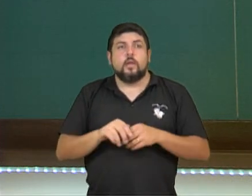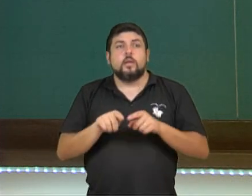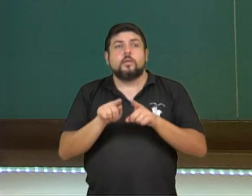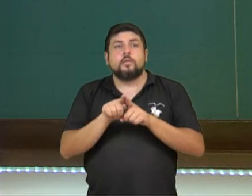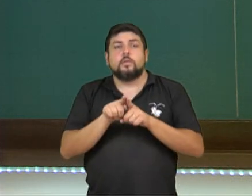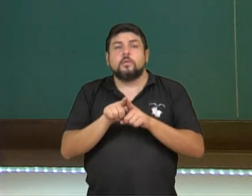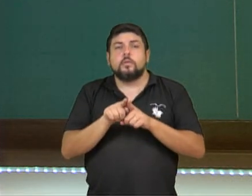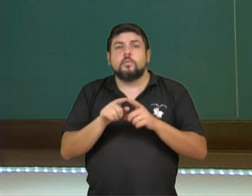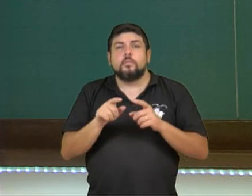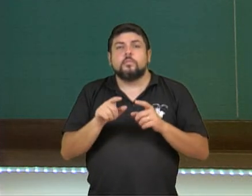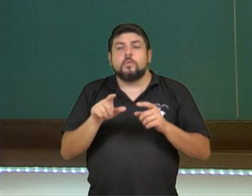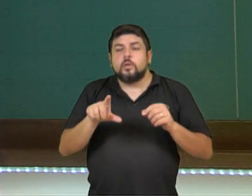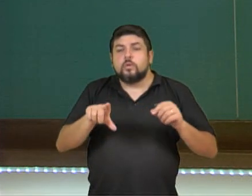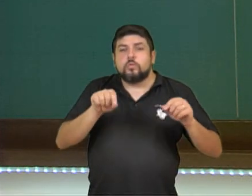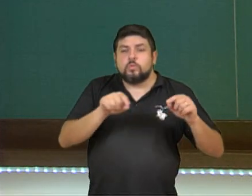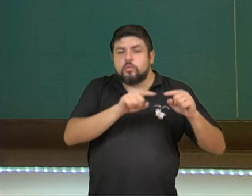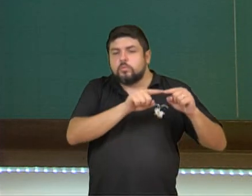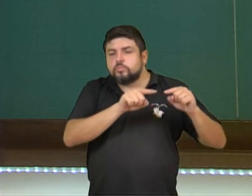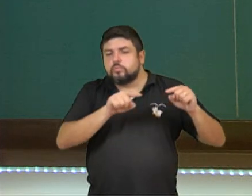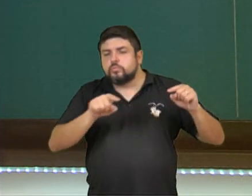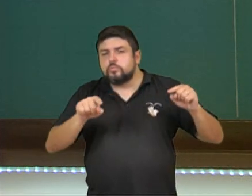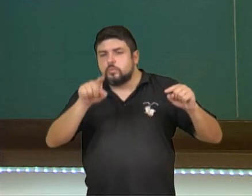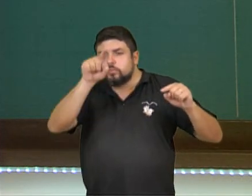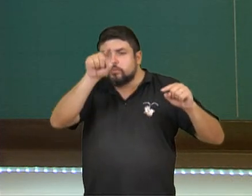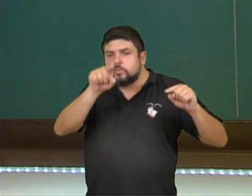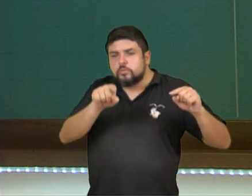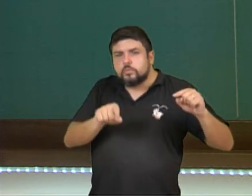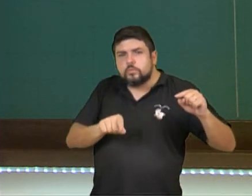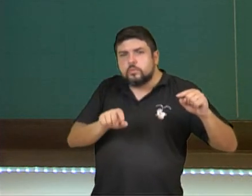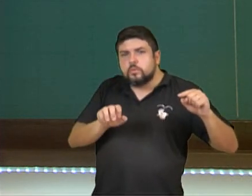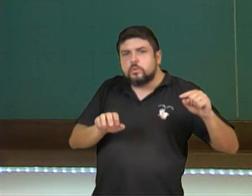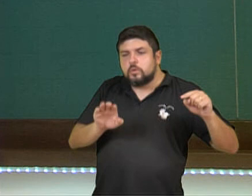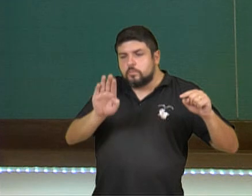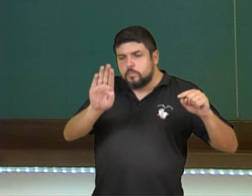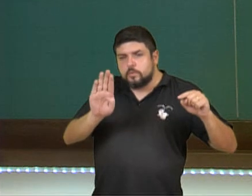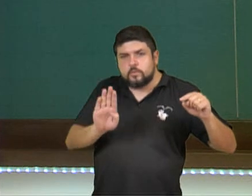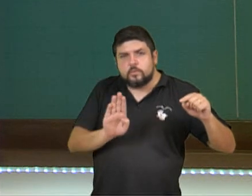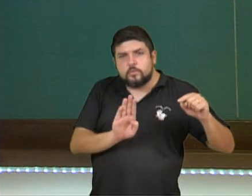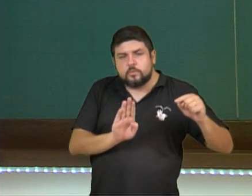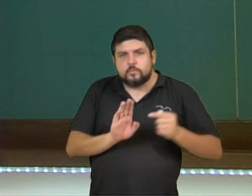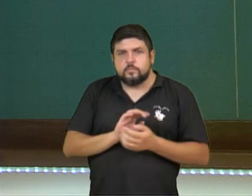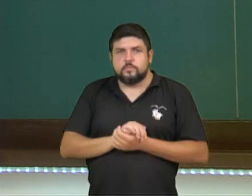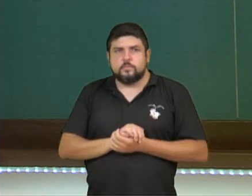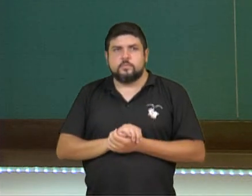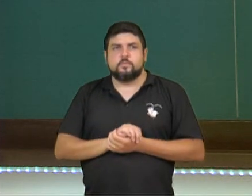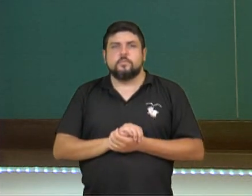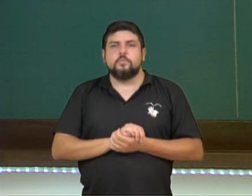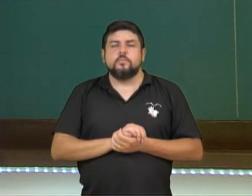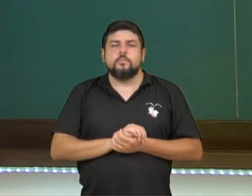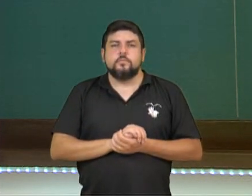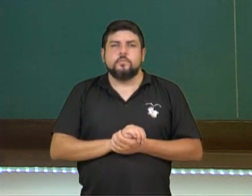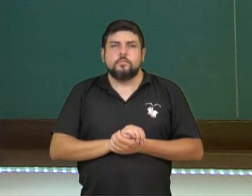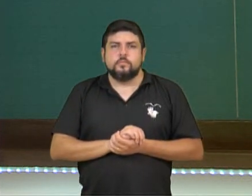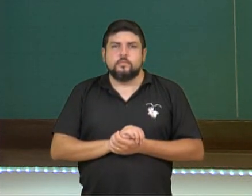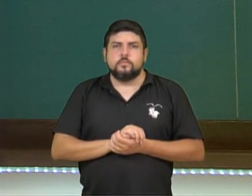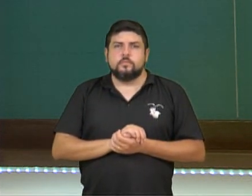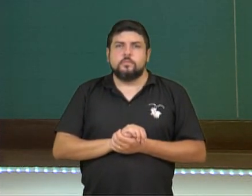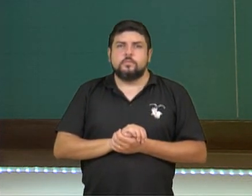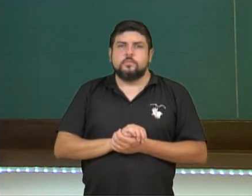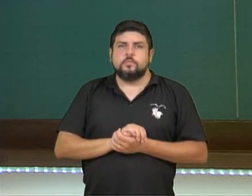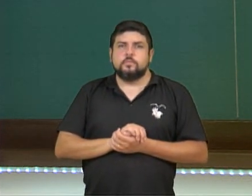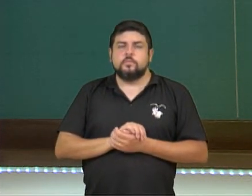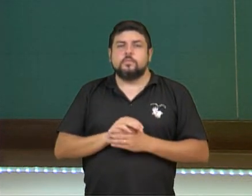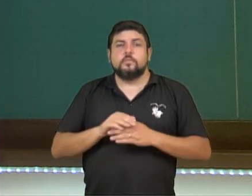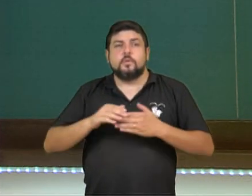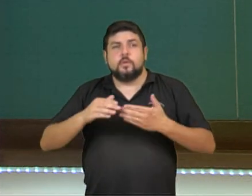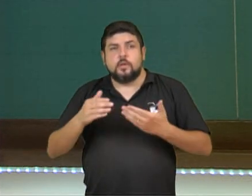dos cantos. Então eu marquei aqui, ó, um Bzinho e um Bzinho, ok? Então esse aqui eu tenho um quadradinho